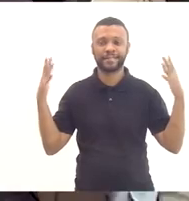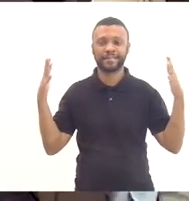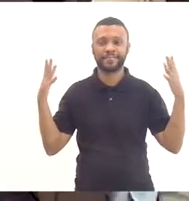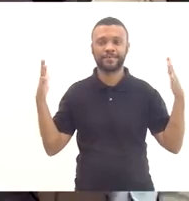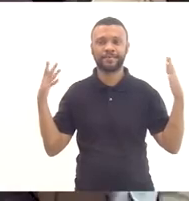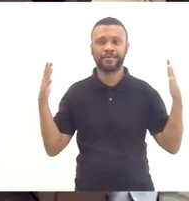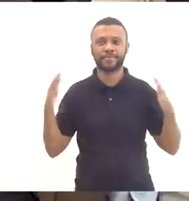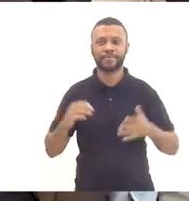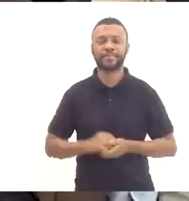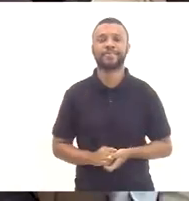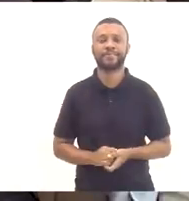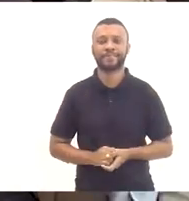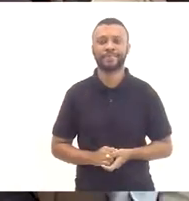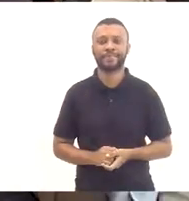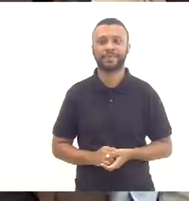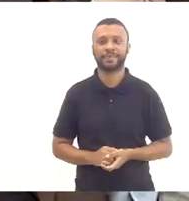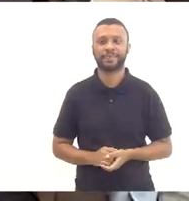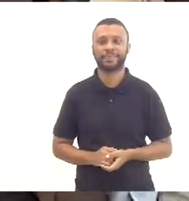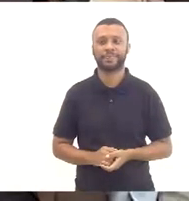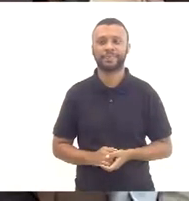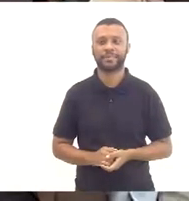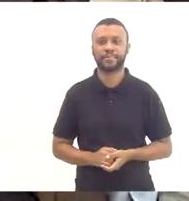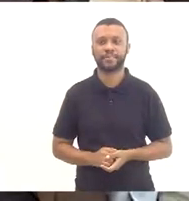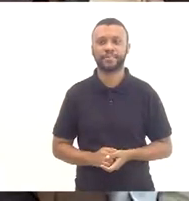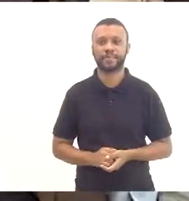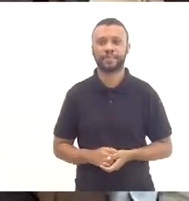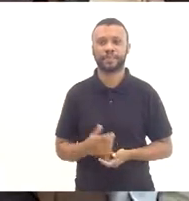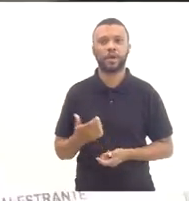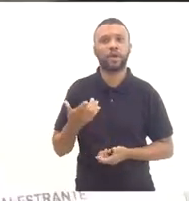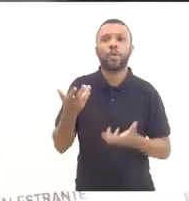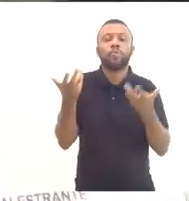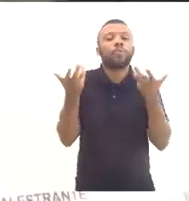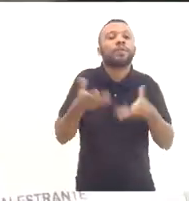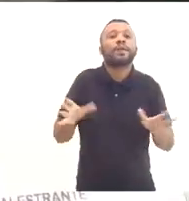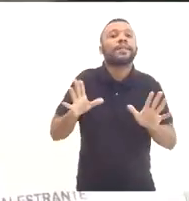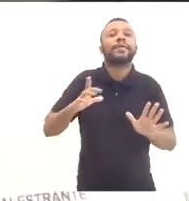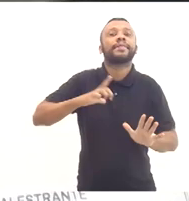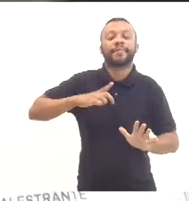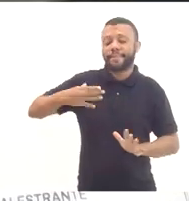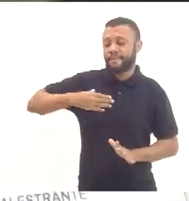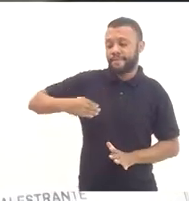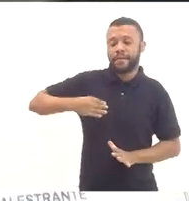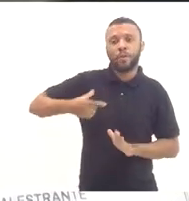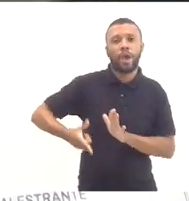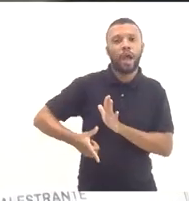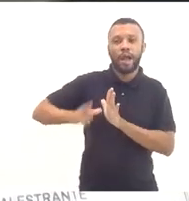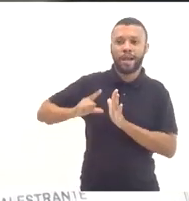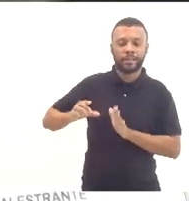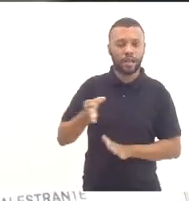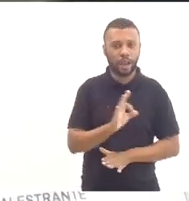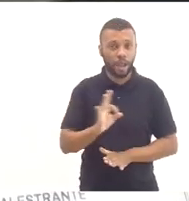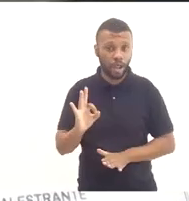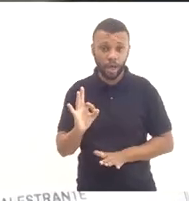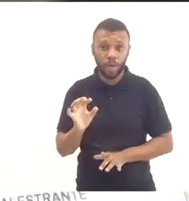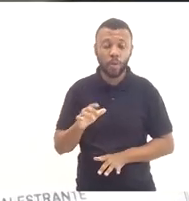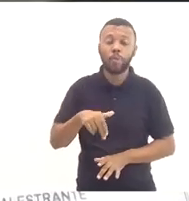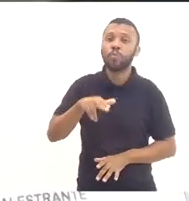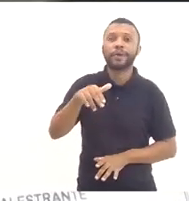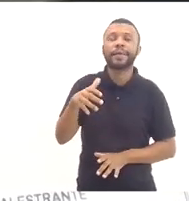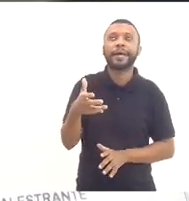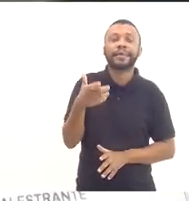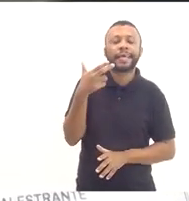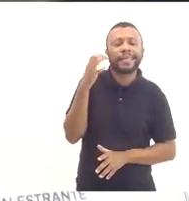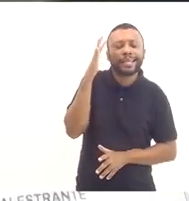era eu não pretendia ter filhos tá antes não porque eu não gostasse de criança mas eu nunca